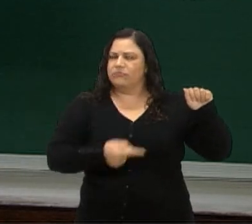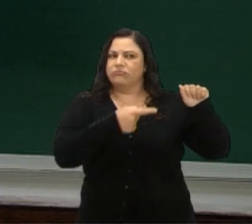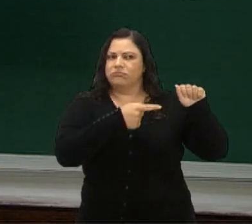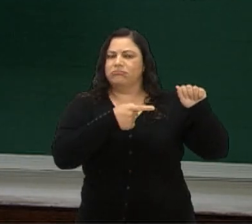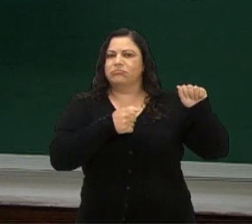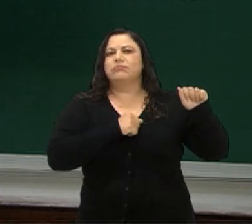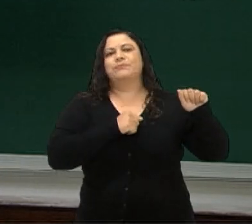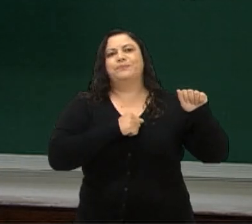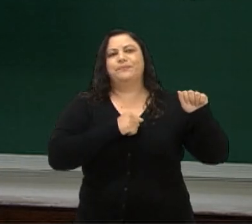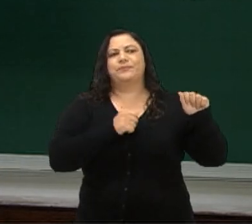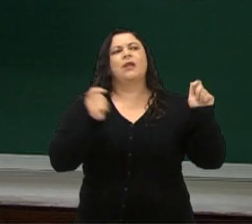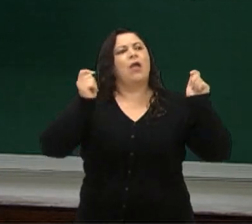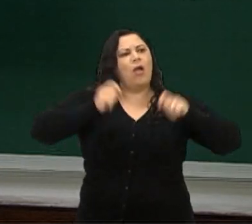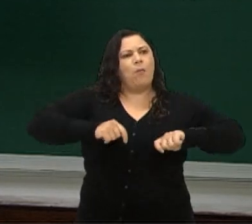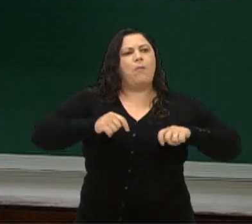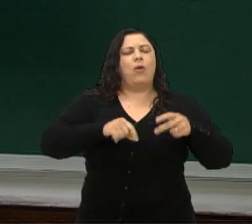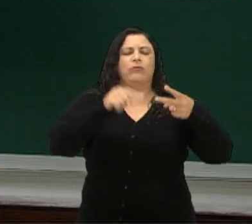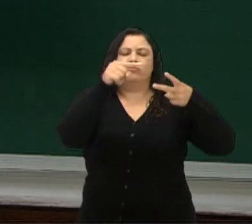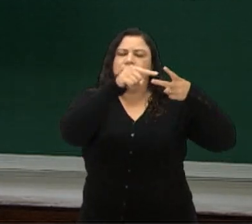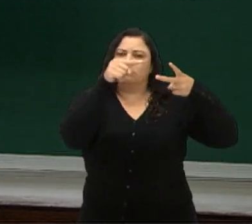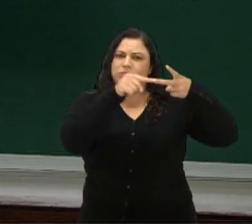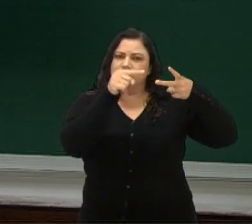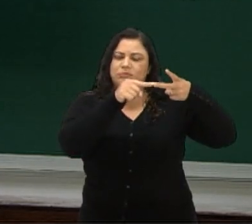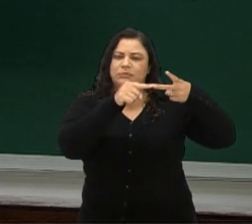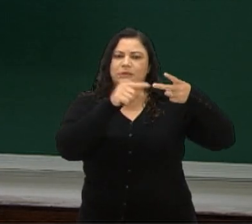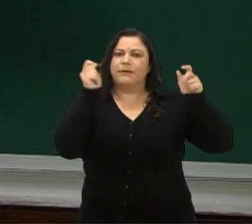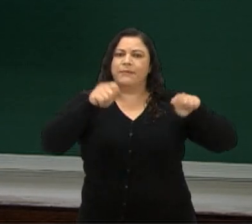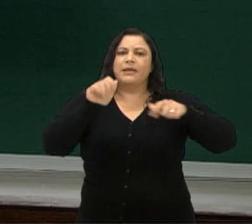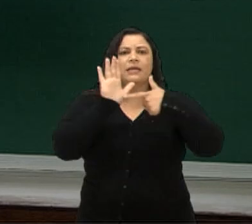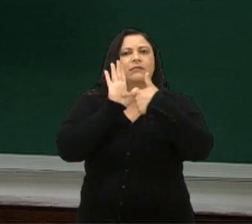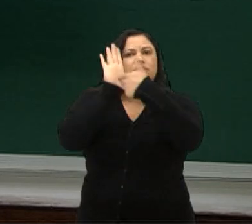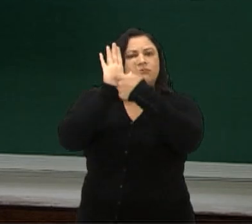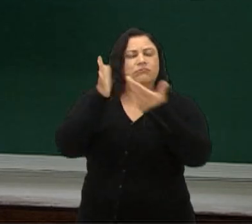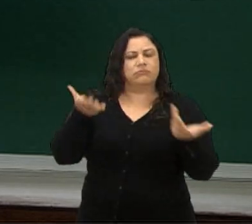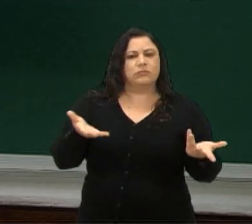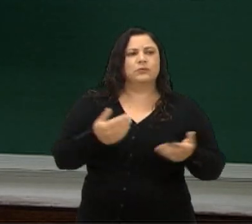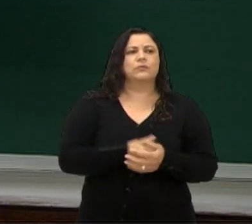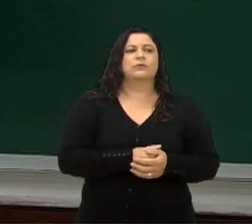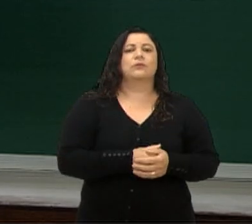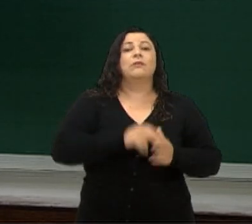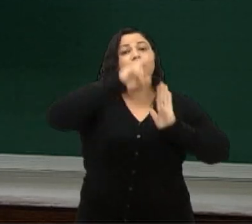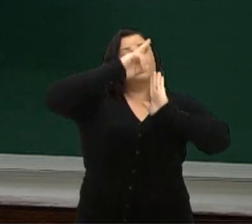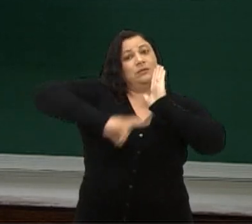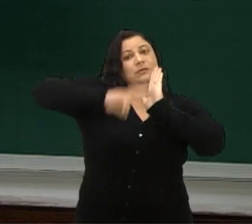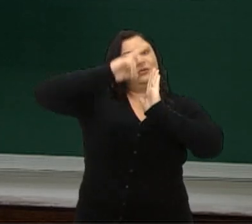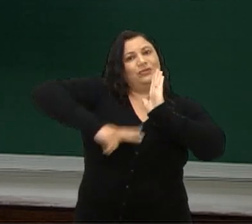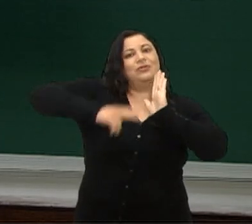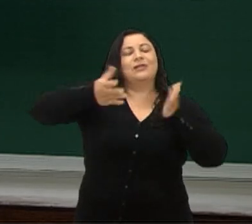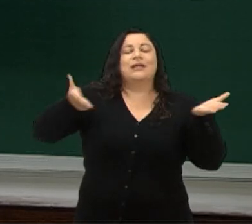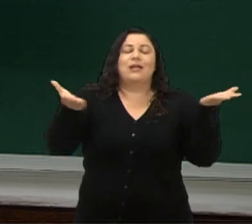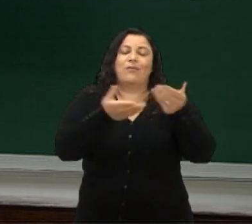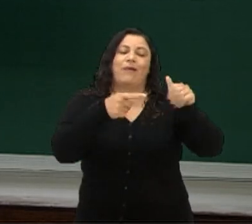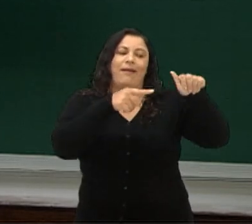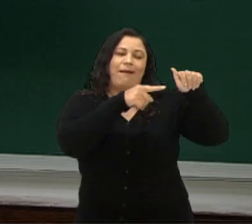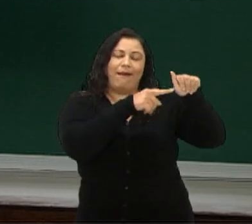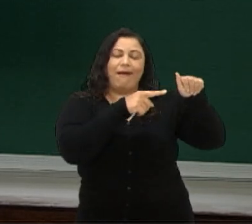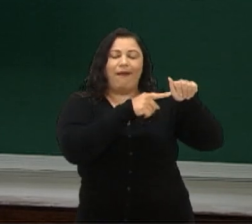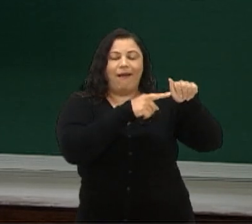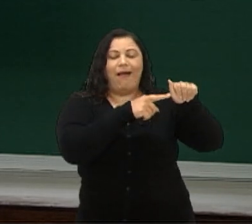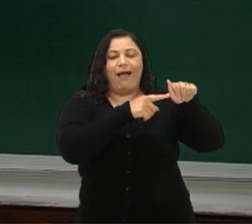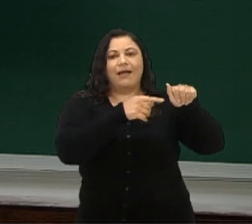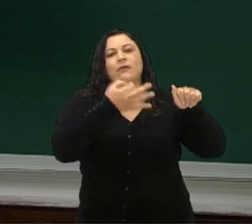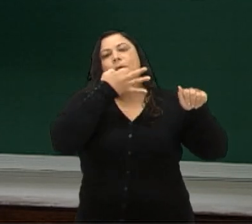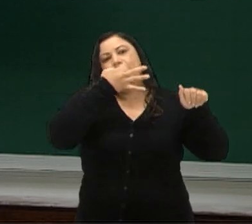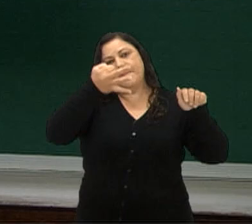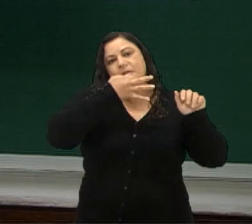ela pode ser expositiva também. Esta resenha que nós acabamos de ler, ela é crítica, porque ela aponta, ela mostra a opinião